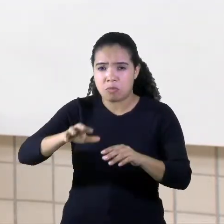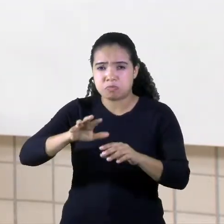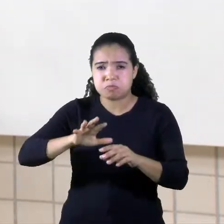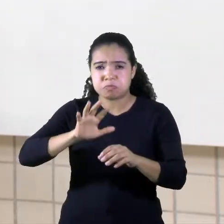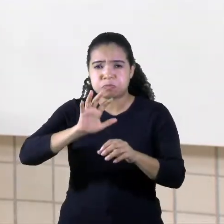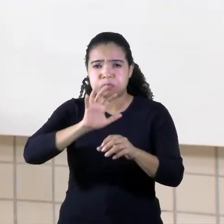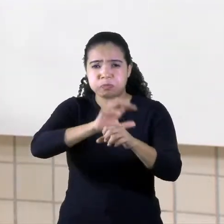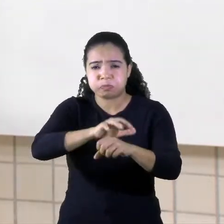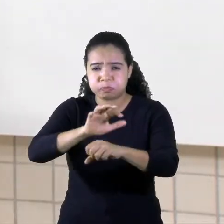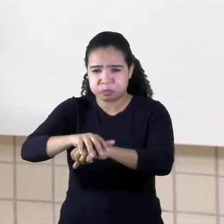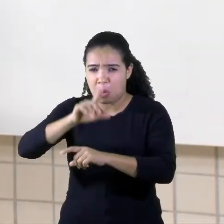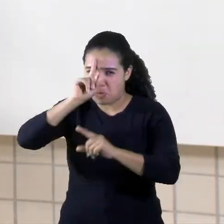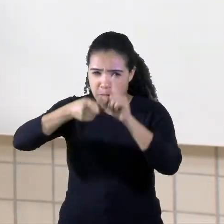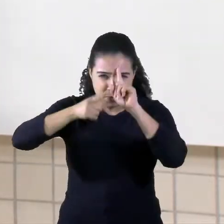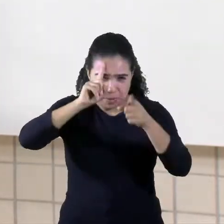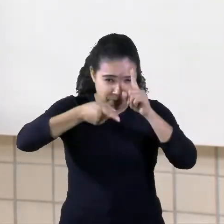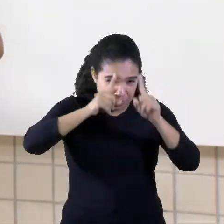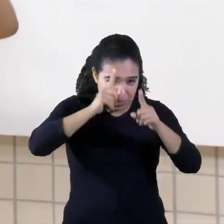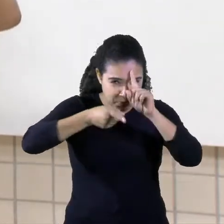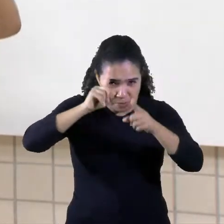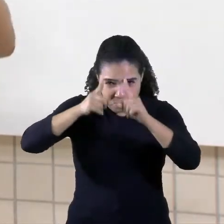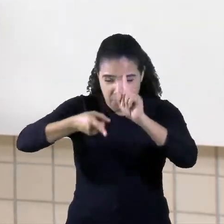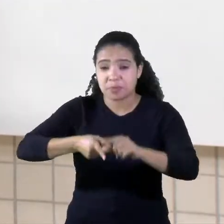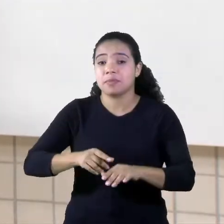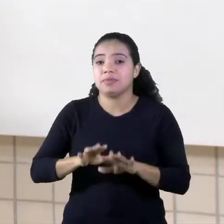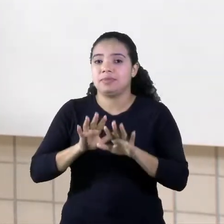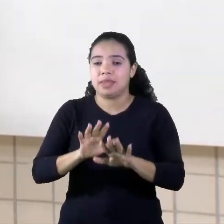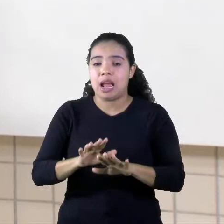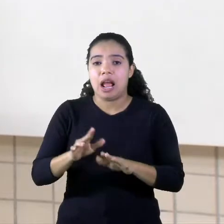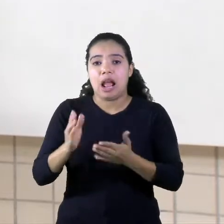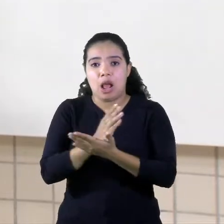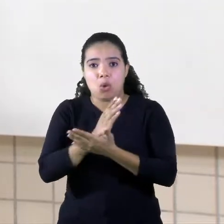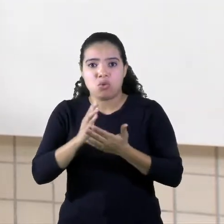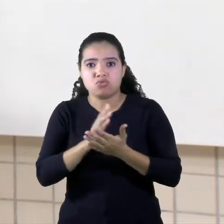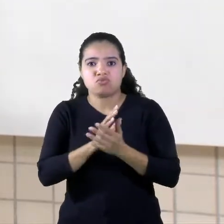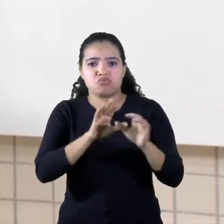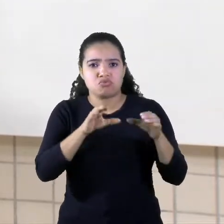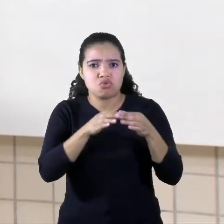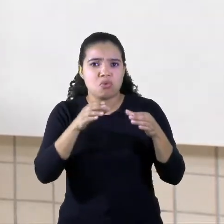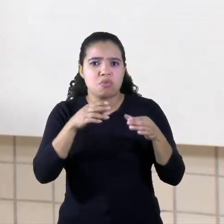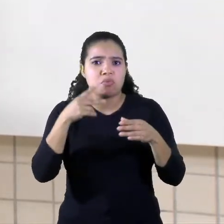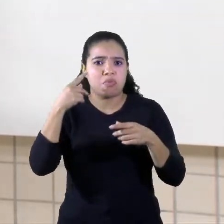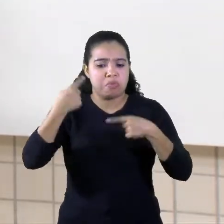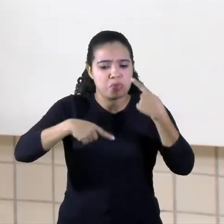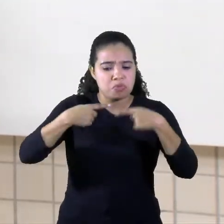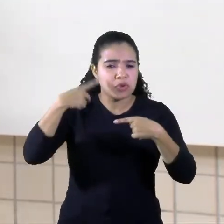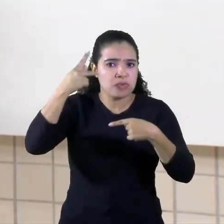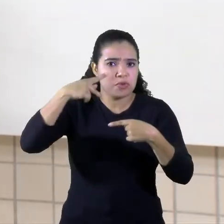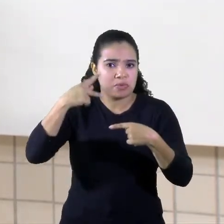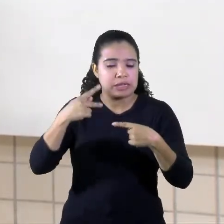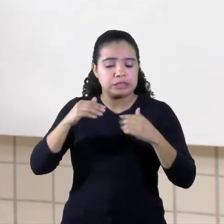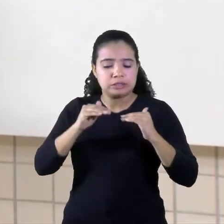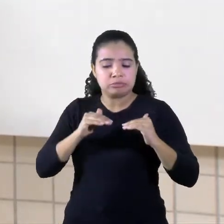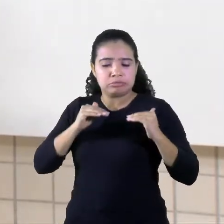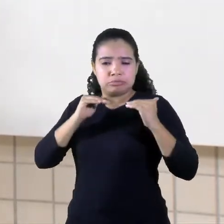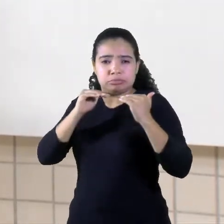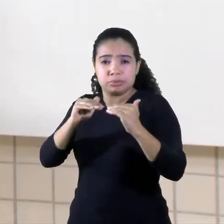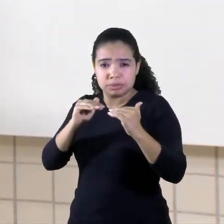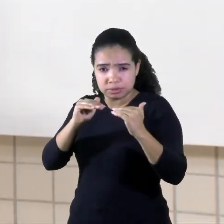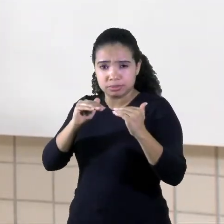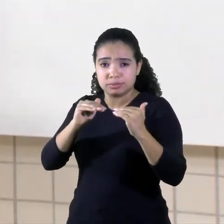alguns territórios construíram organizações políticas que se achavam tão importantes que